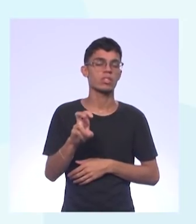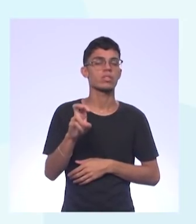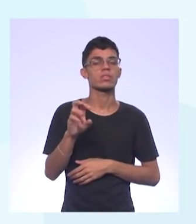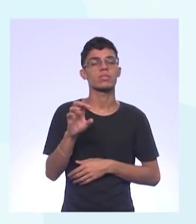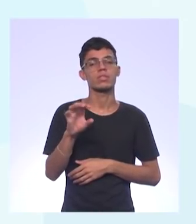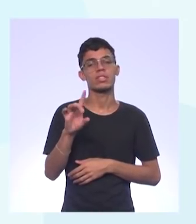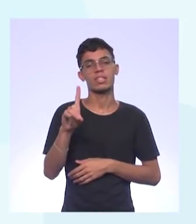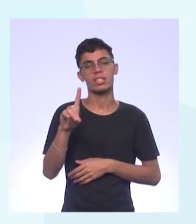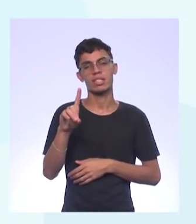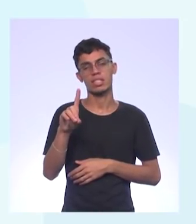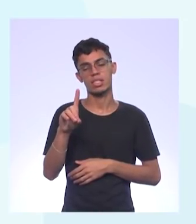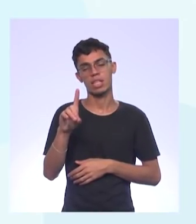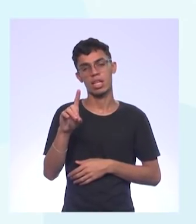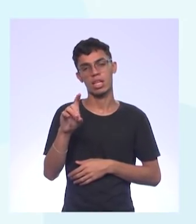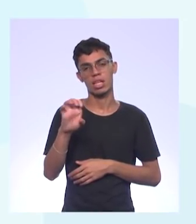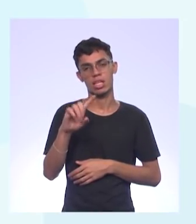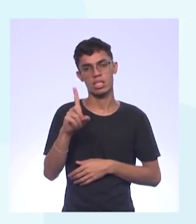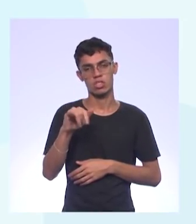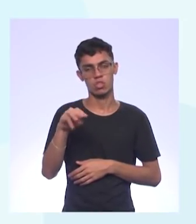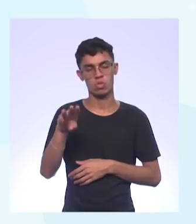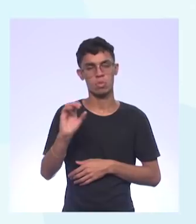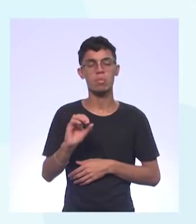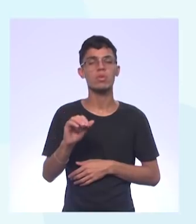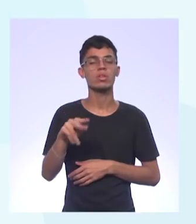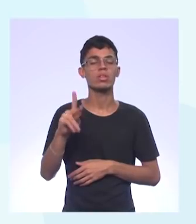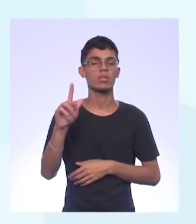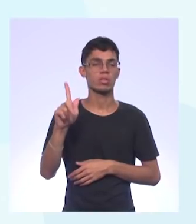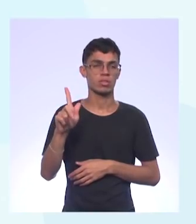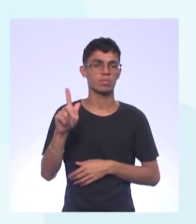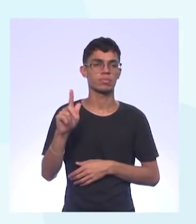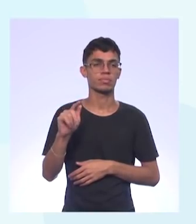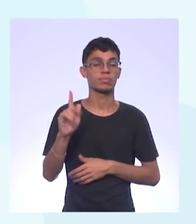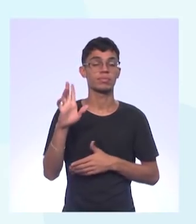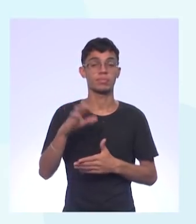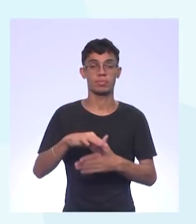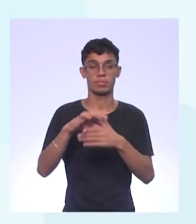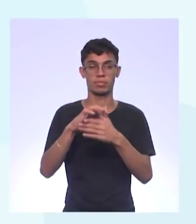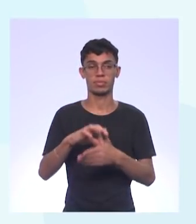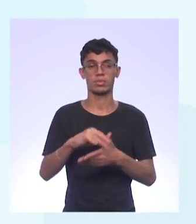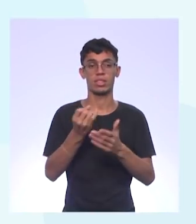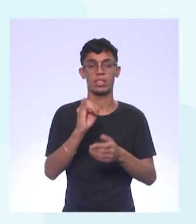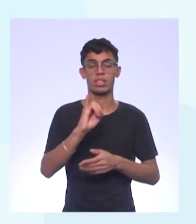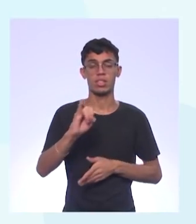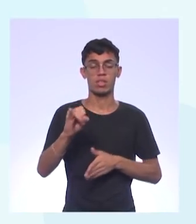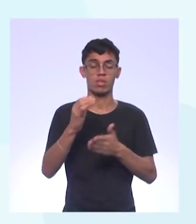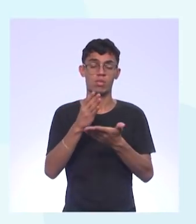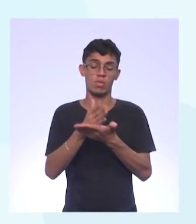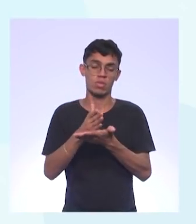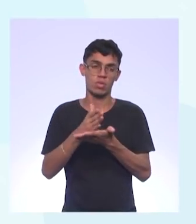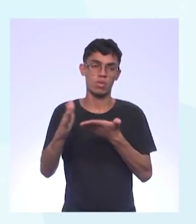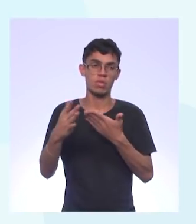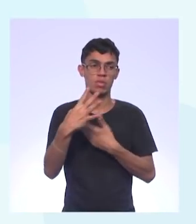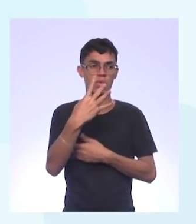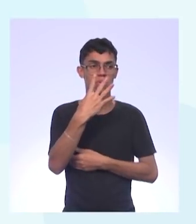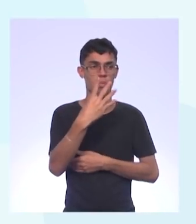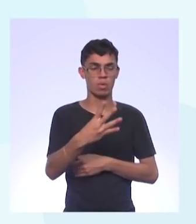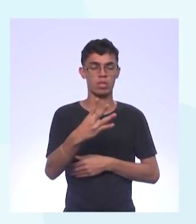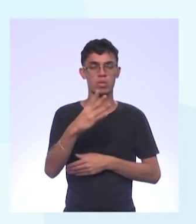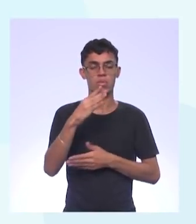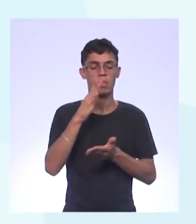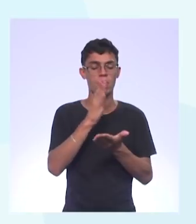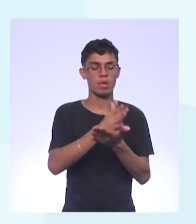quilogramas a gente não fala mas é assim que a gente lê né é de caro Se for dividido em quatro porções